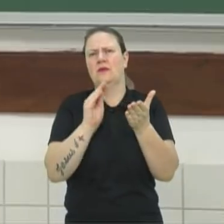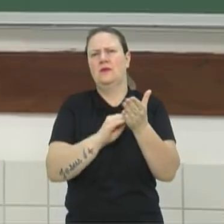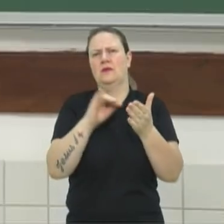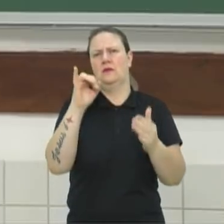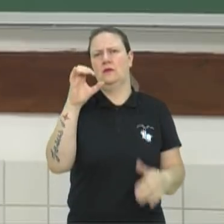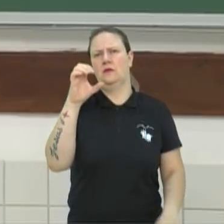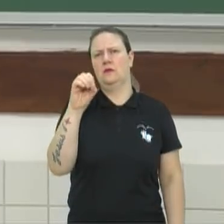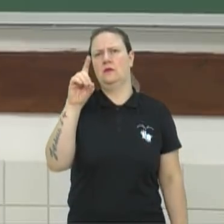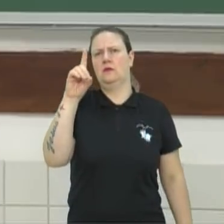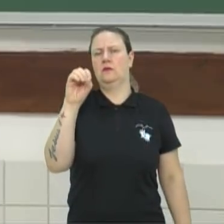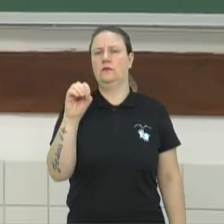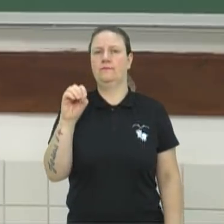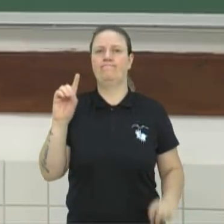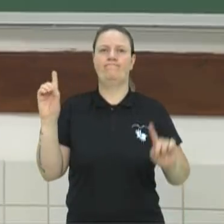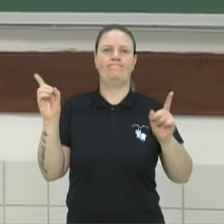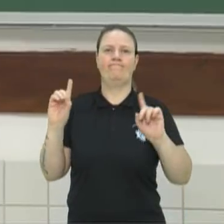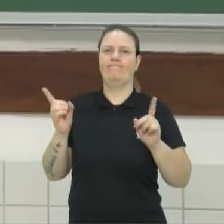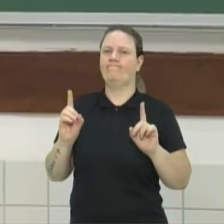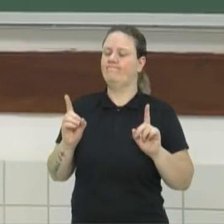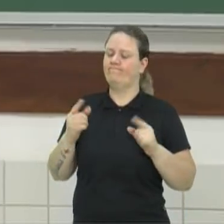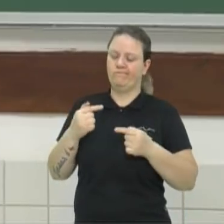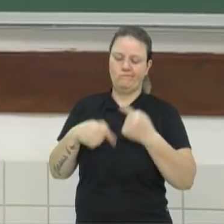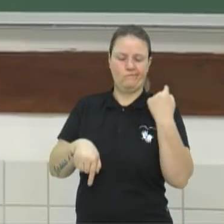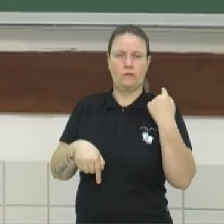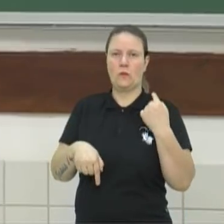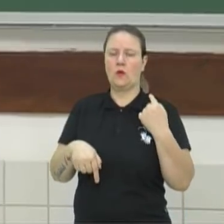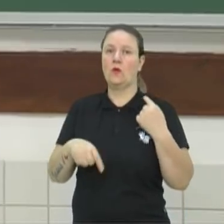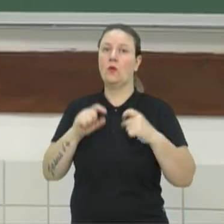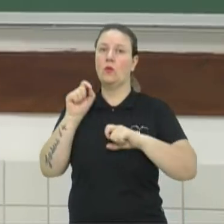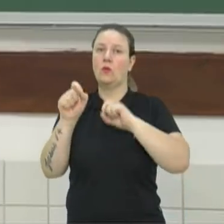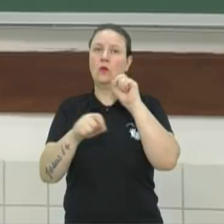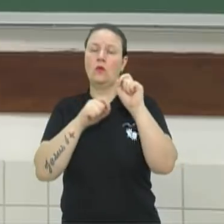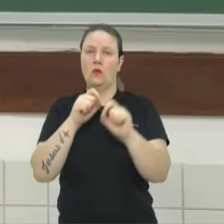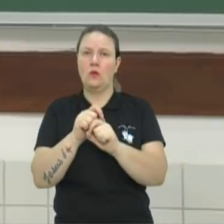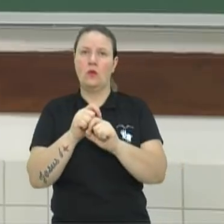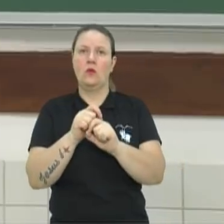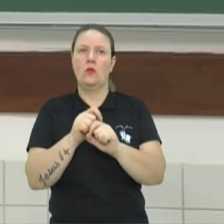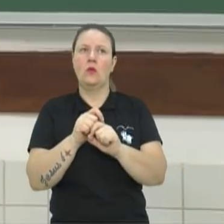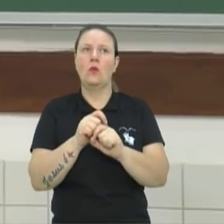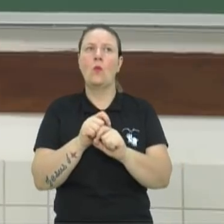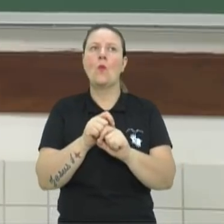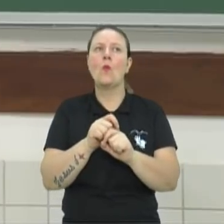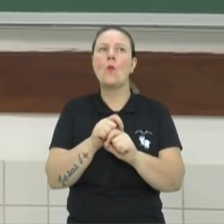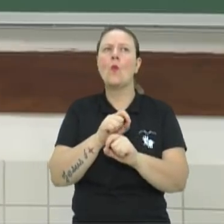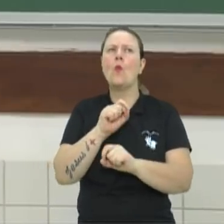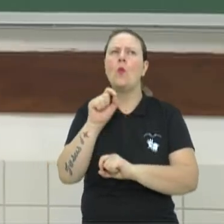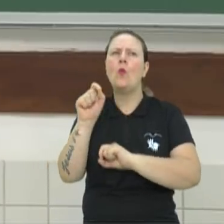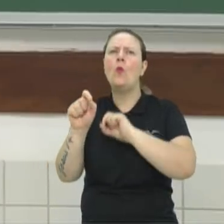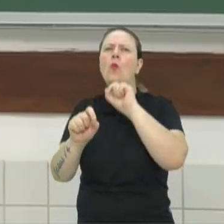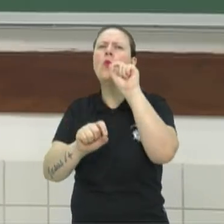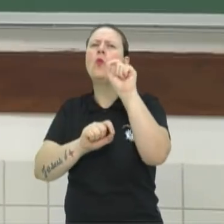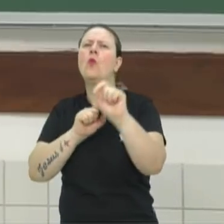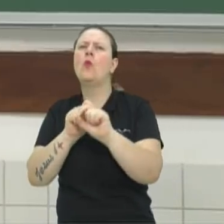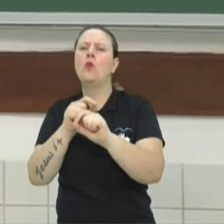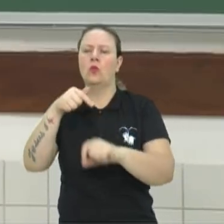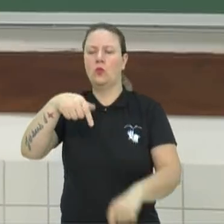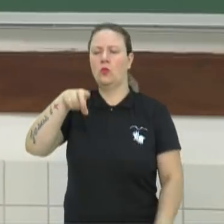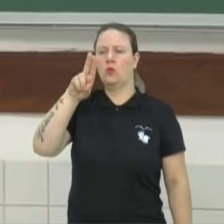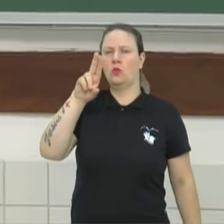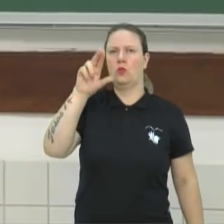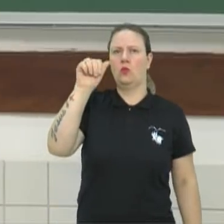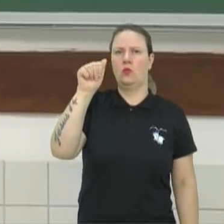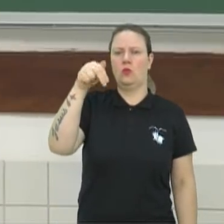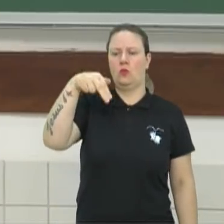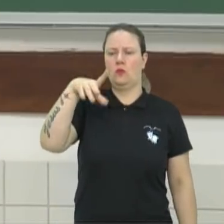aula anterior que as orações subordinadas introduzidas por quando indicam tempo. Então você já